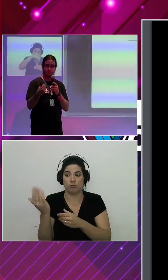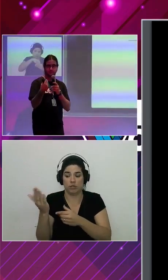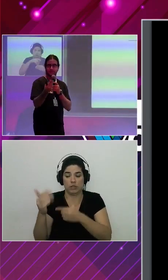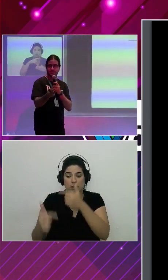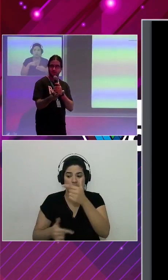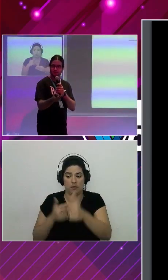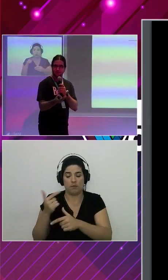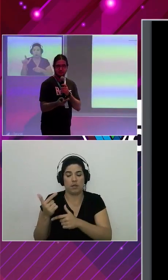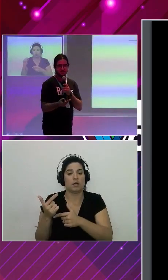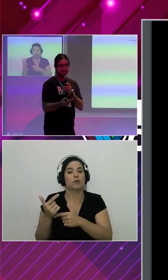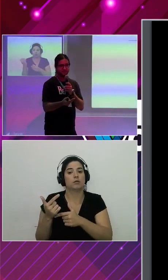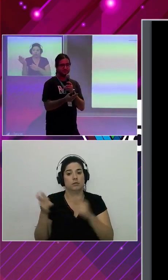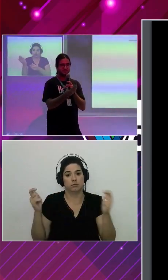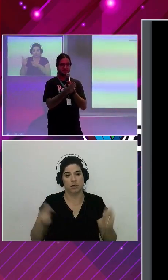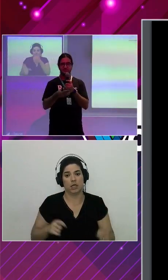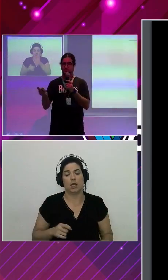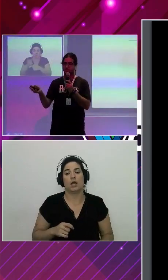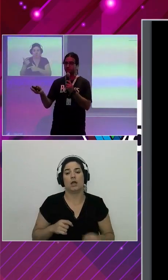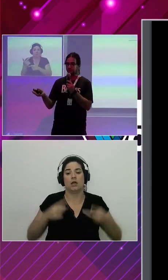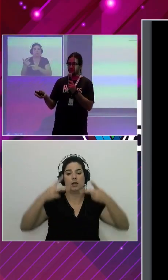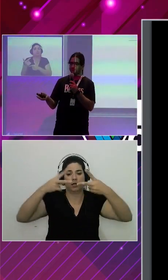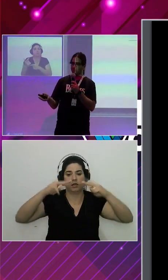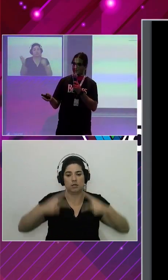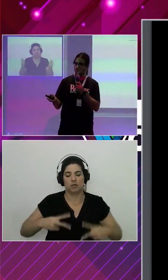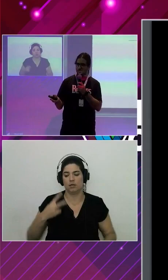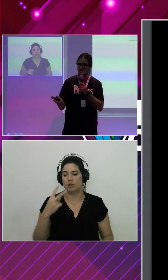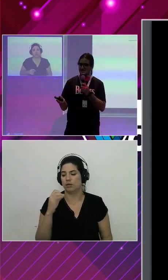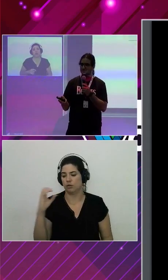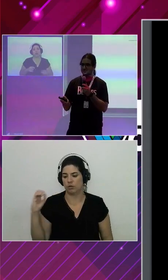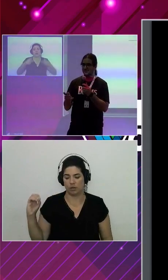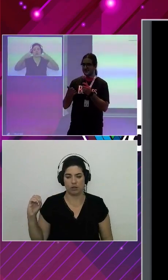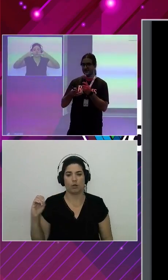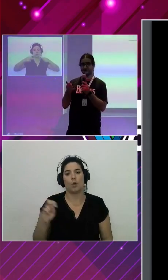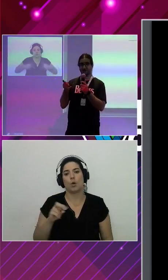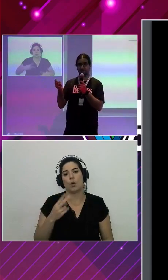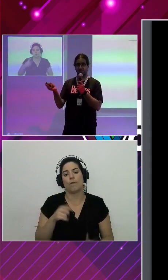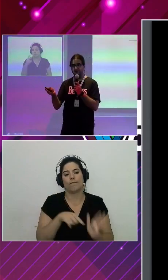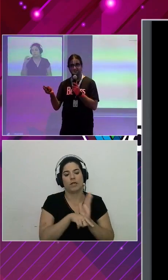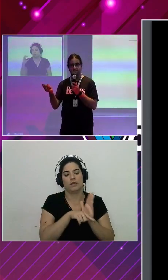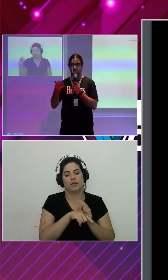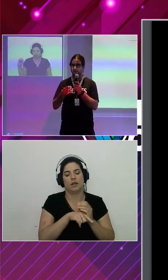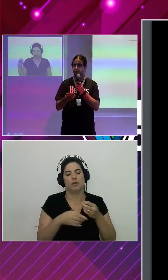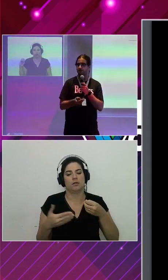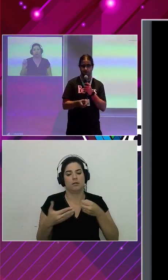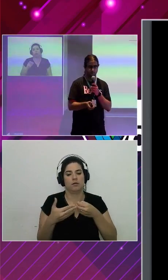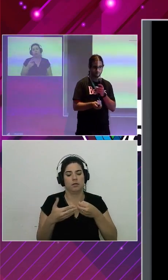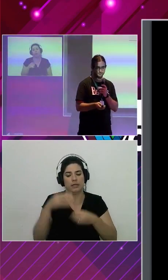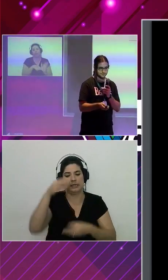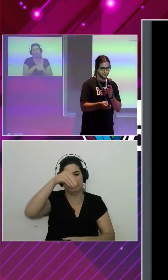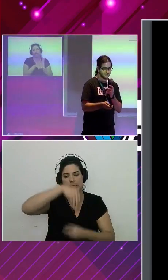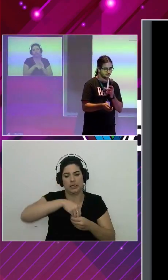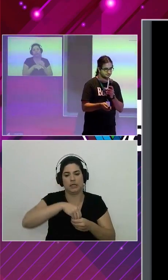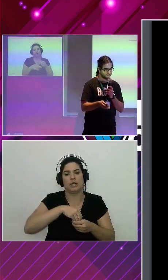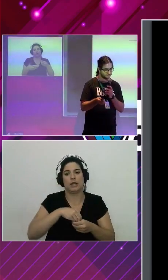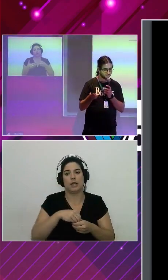ou verificar se as requisições que foram feitas no banco de dados elas têm uma latência menor que 1 segundo.